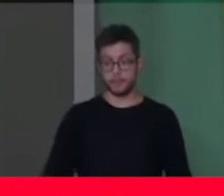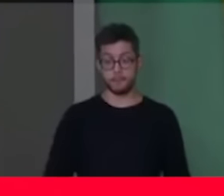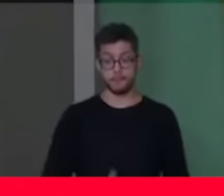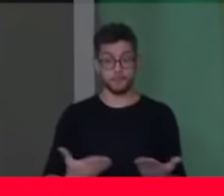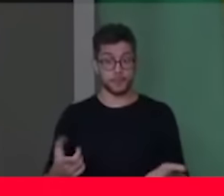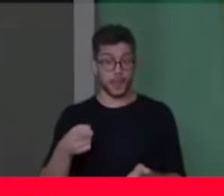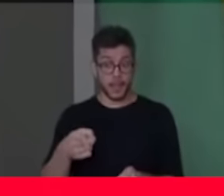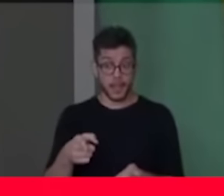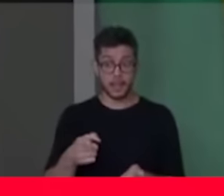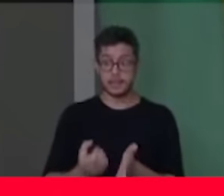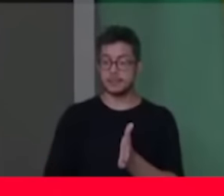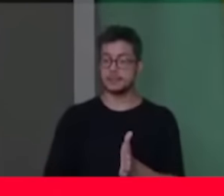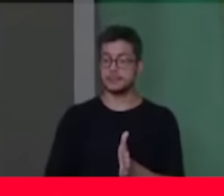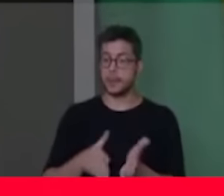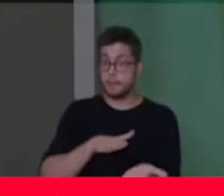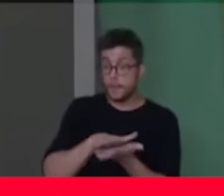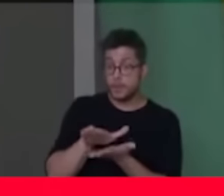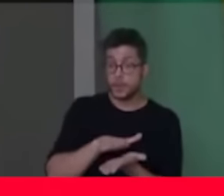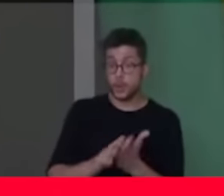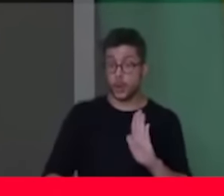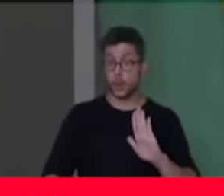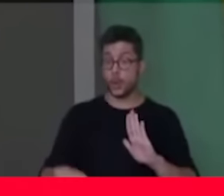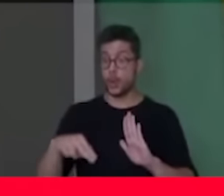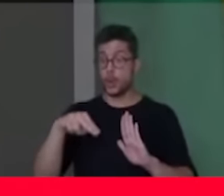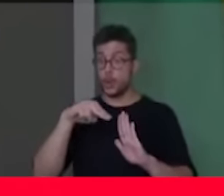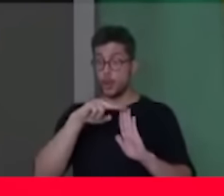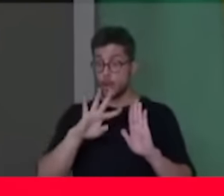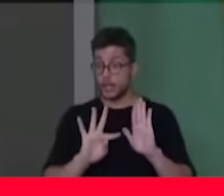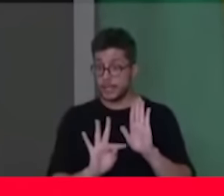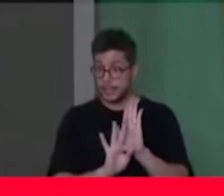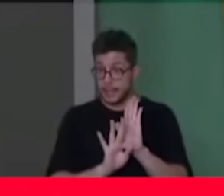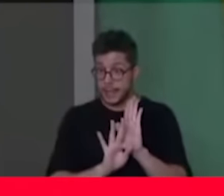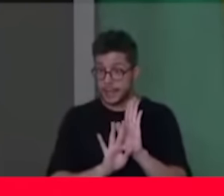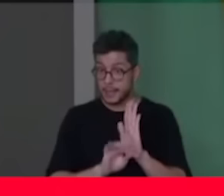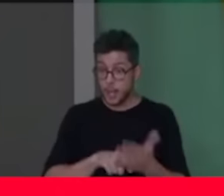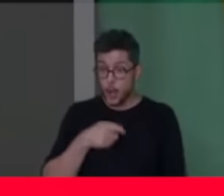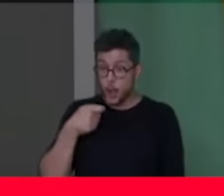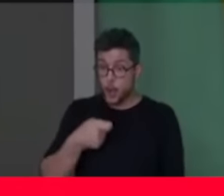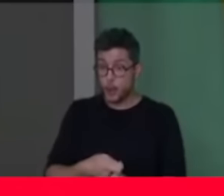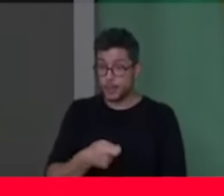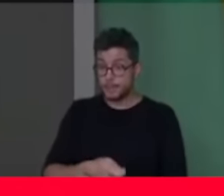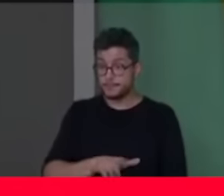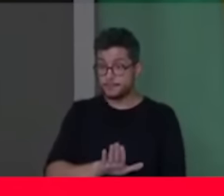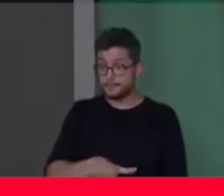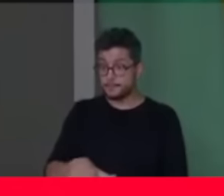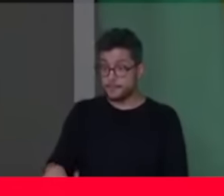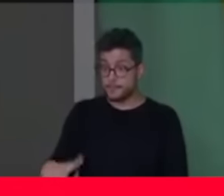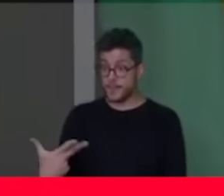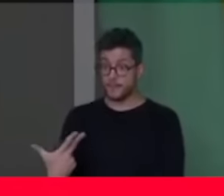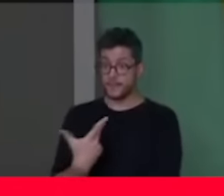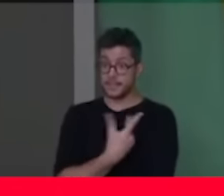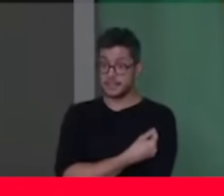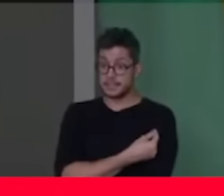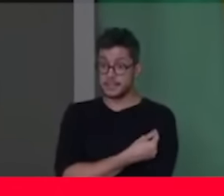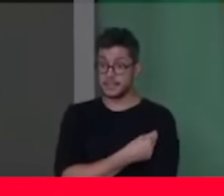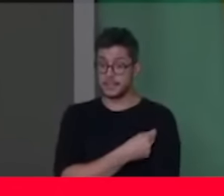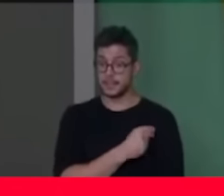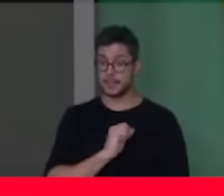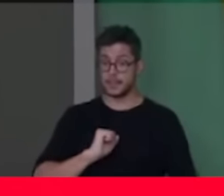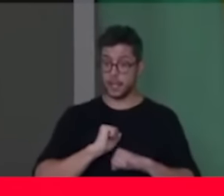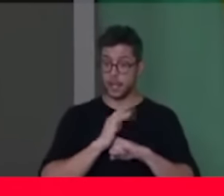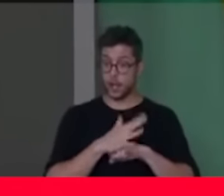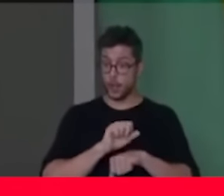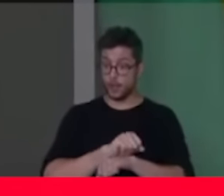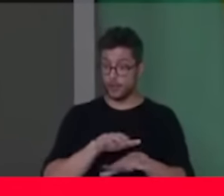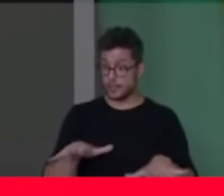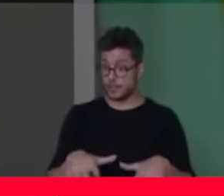da Covid, sendo que nem a OMS recomenda a vacinação para crianças. Uma nota técnica